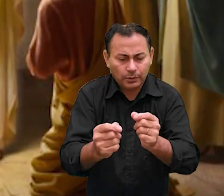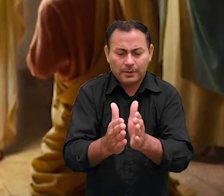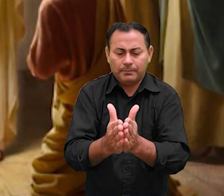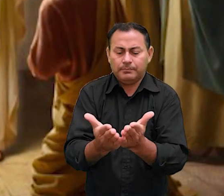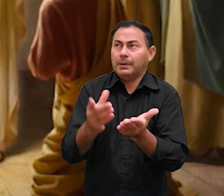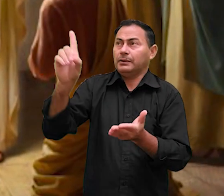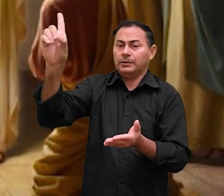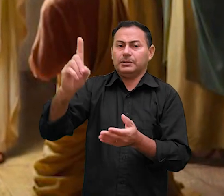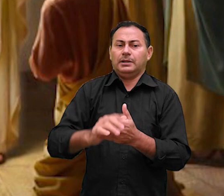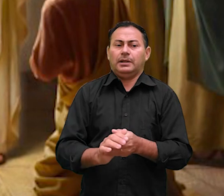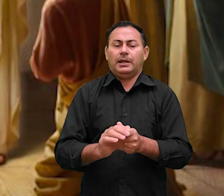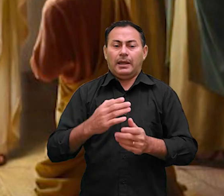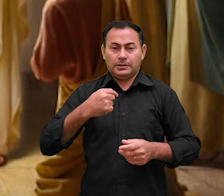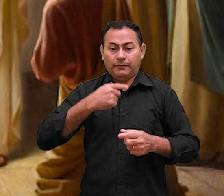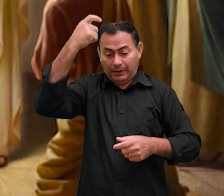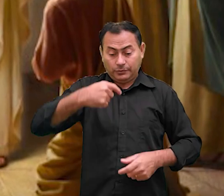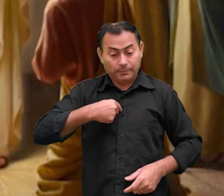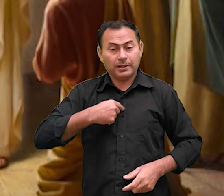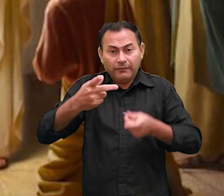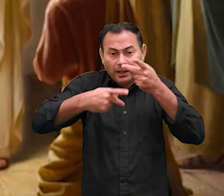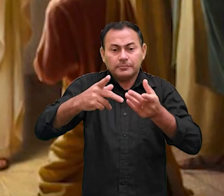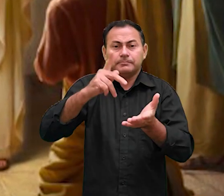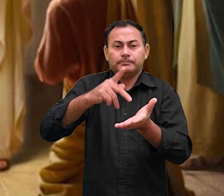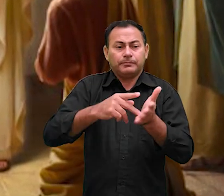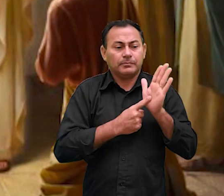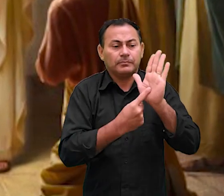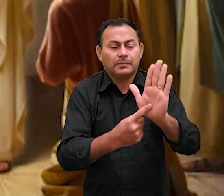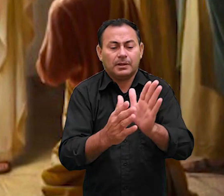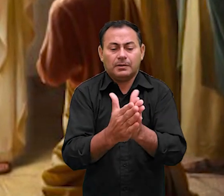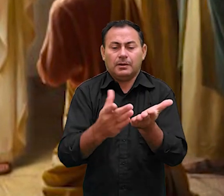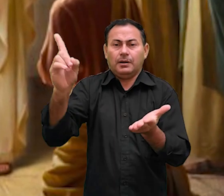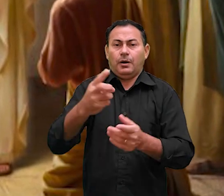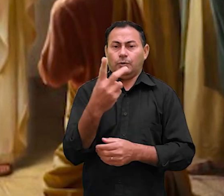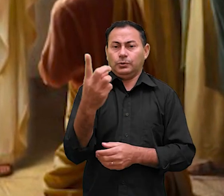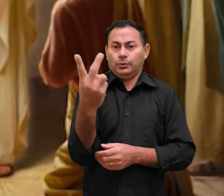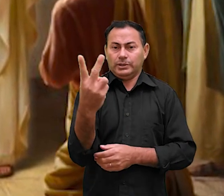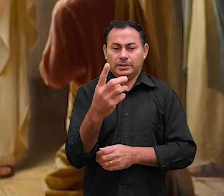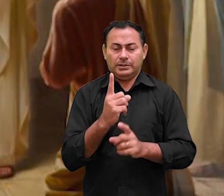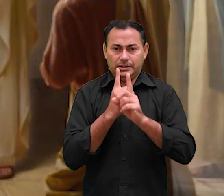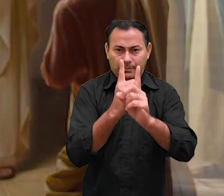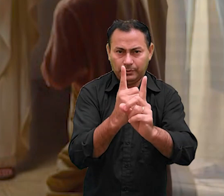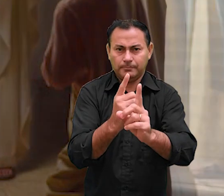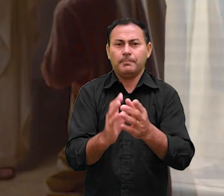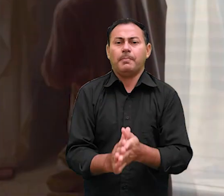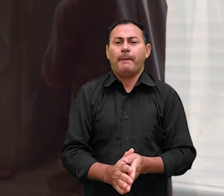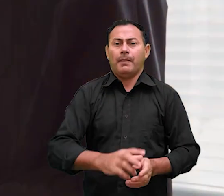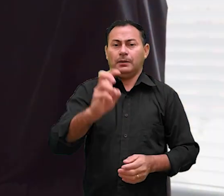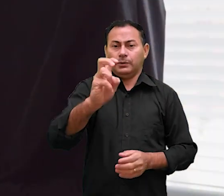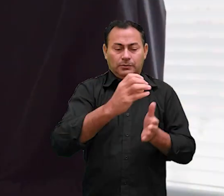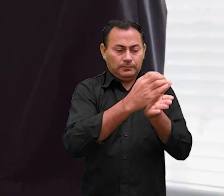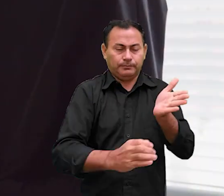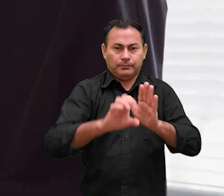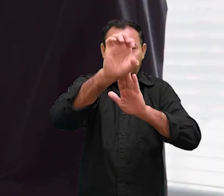as Escrituras são a meu respeito. Foi esse o fato que revelou as Escrituras aos 2 discípulos. No